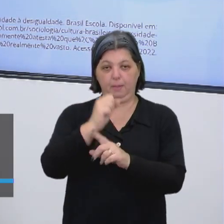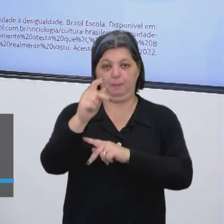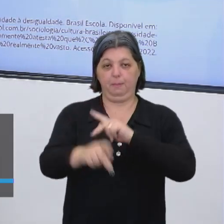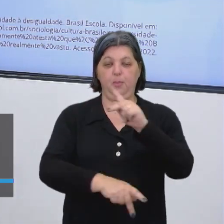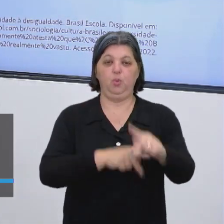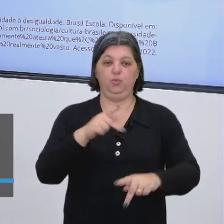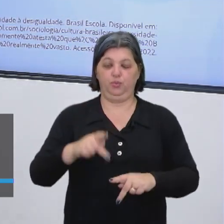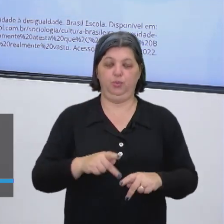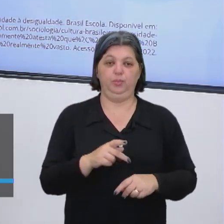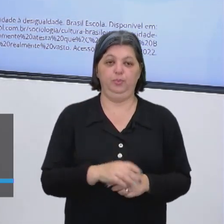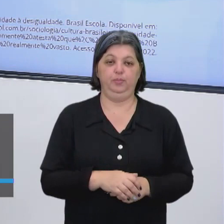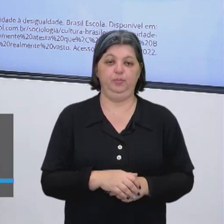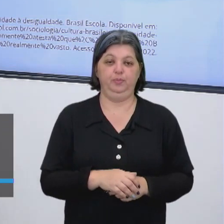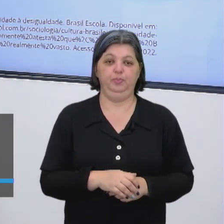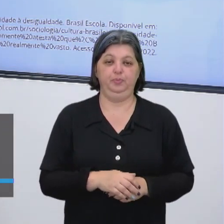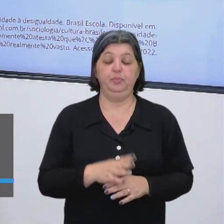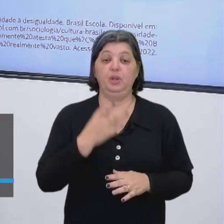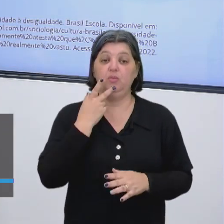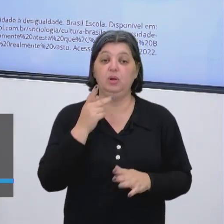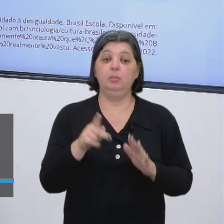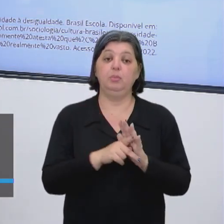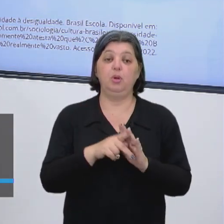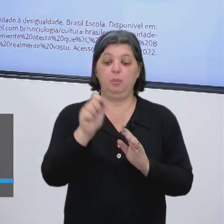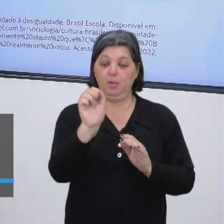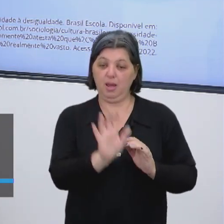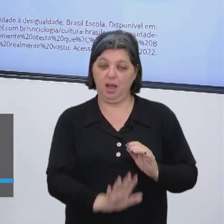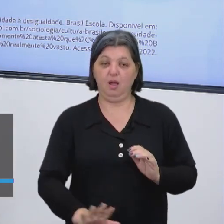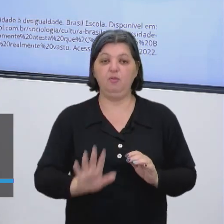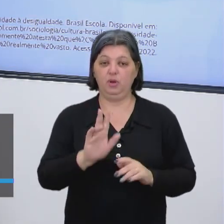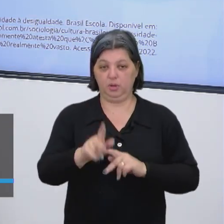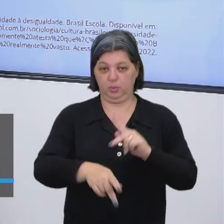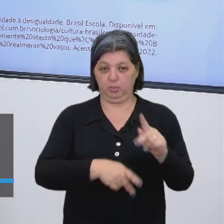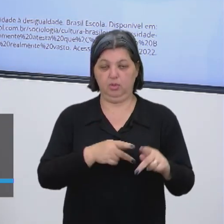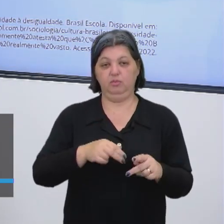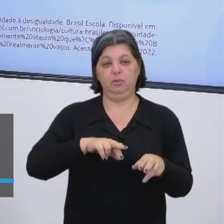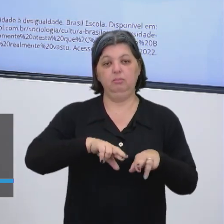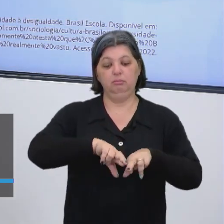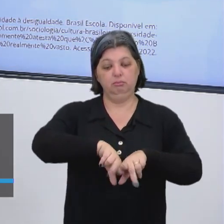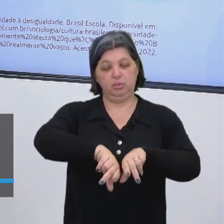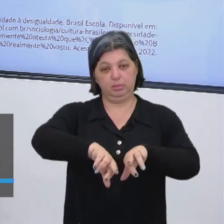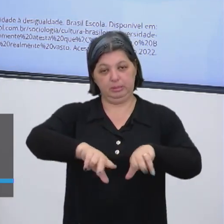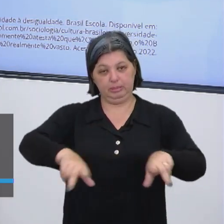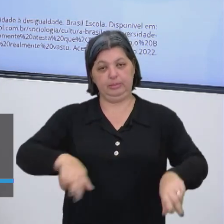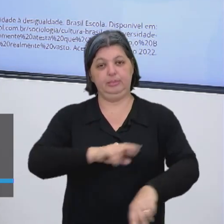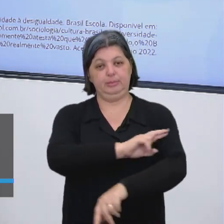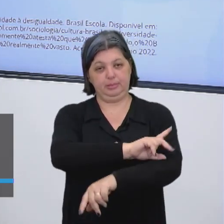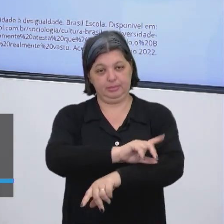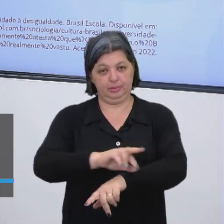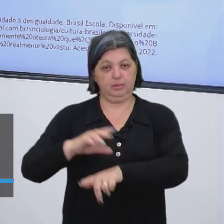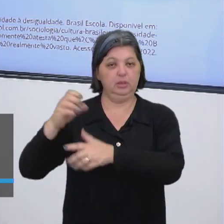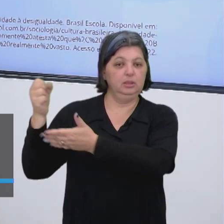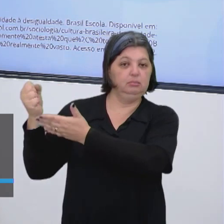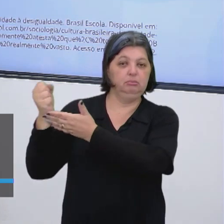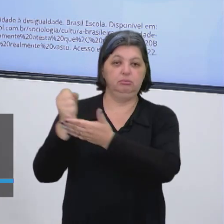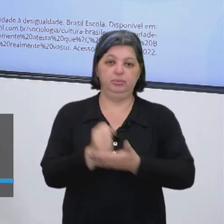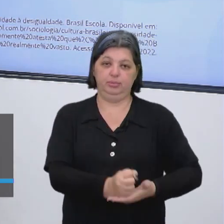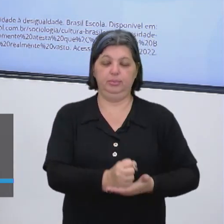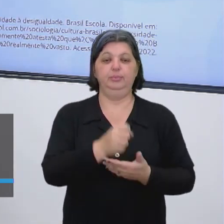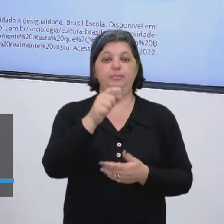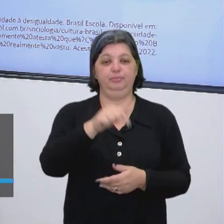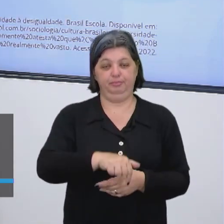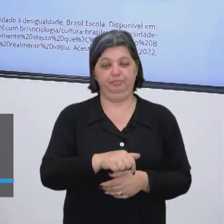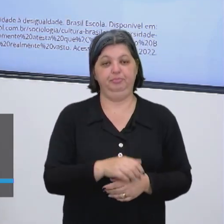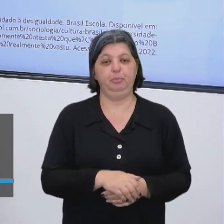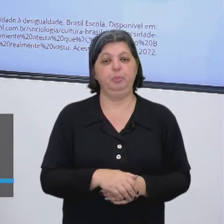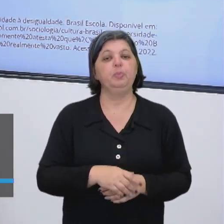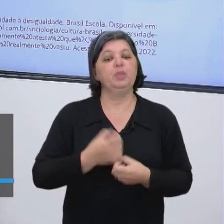povos, né? Quando a gente fala dos povos africanos, a gente está falando de diversas etnias também que foram trazidas para cá à força, né? E